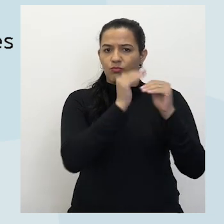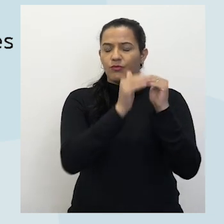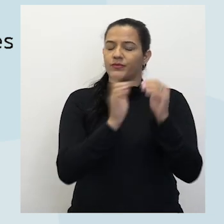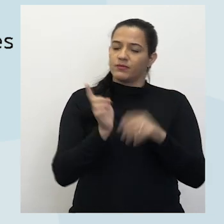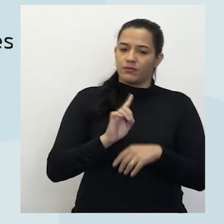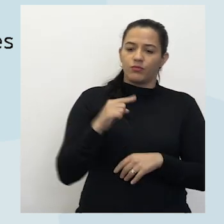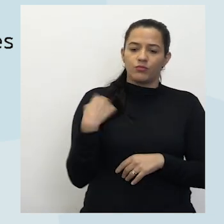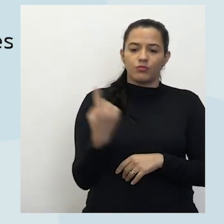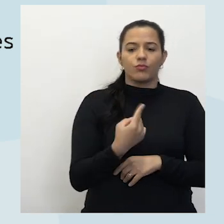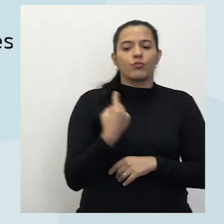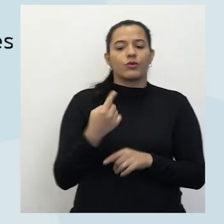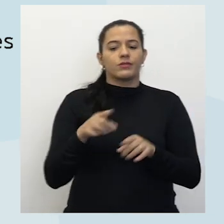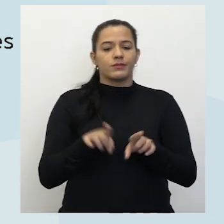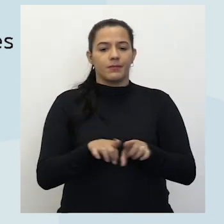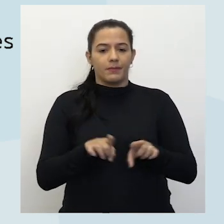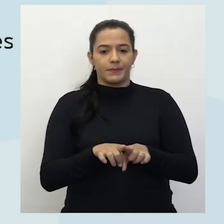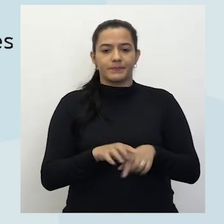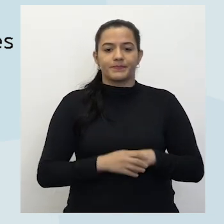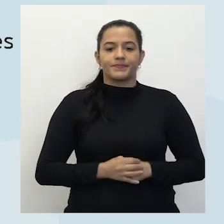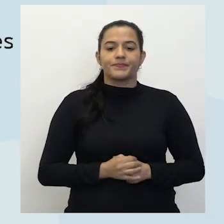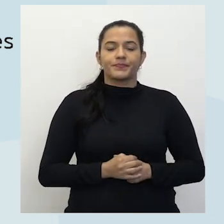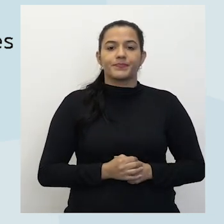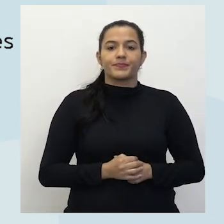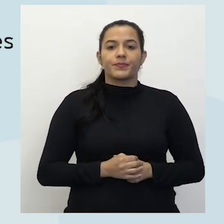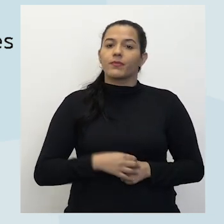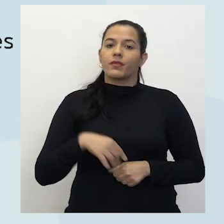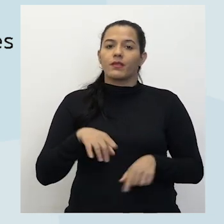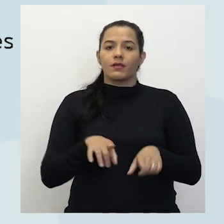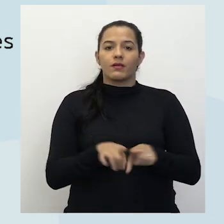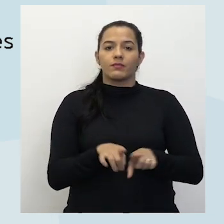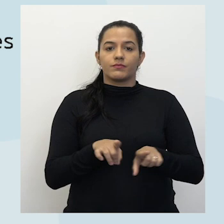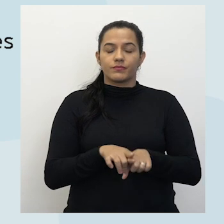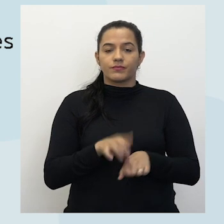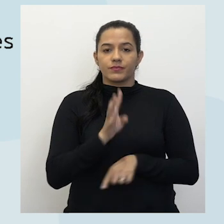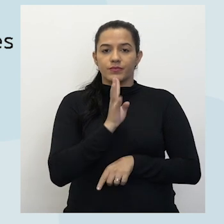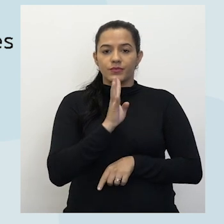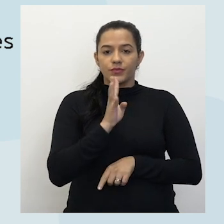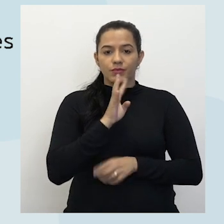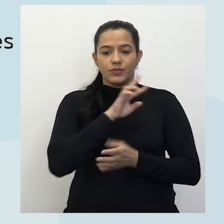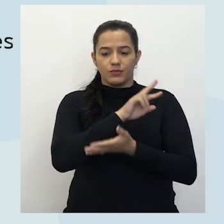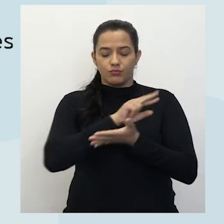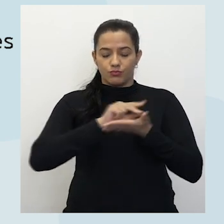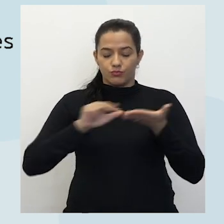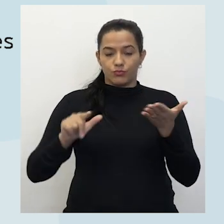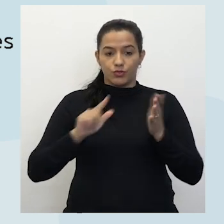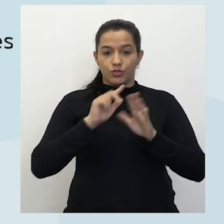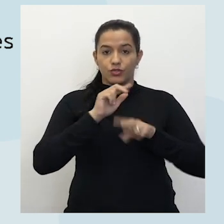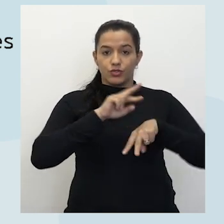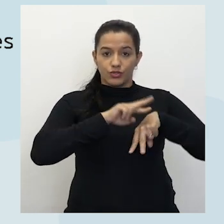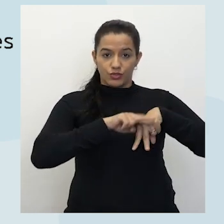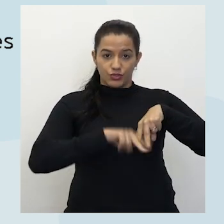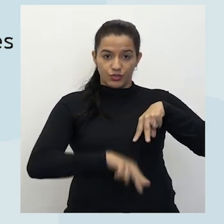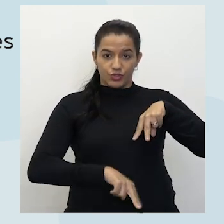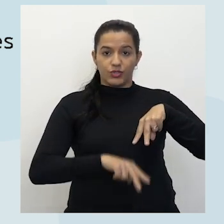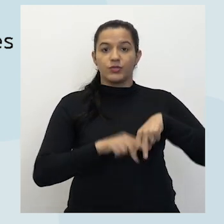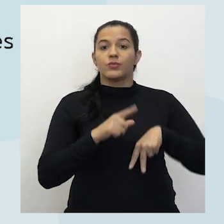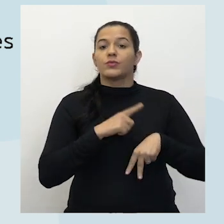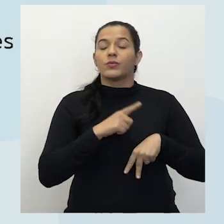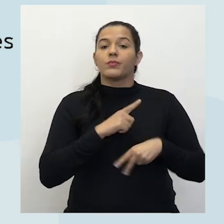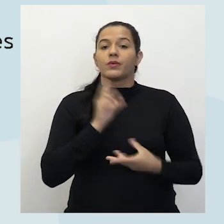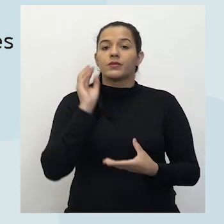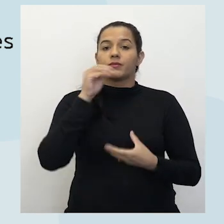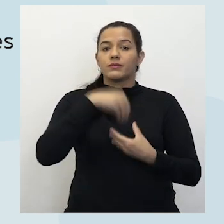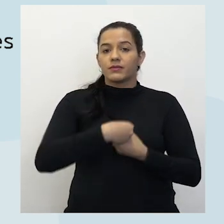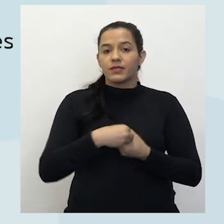hoje como os alunos são criativos. Reconhecer a variedade de gêneros e suportes disponíveis